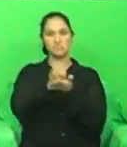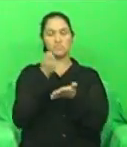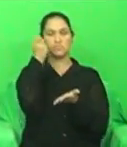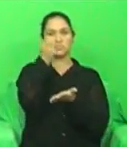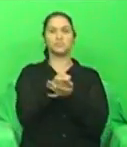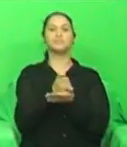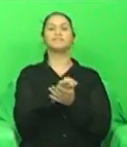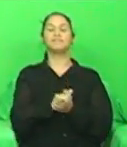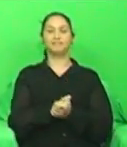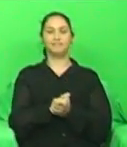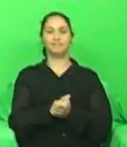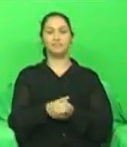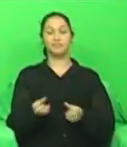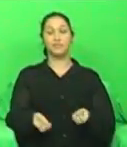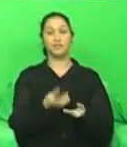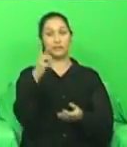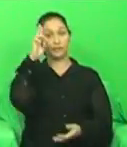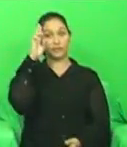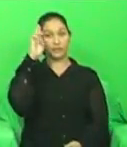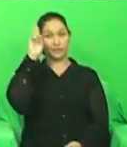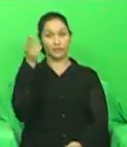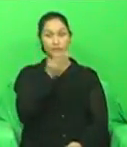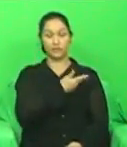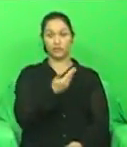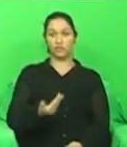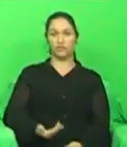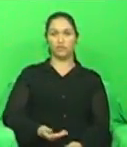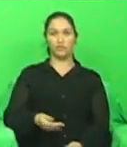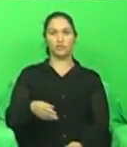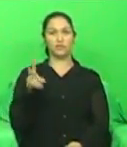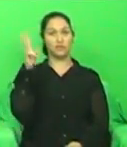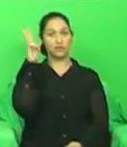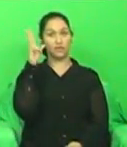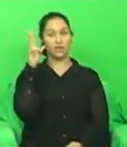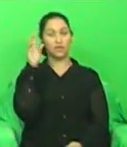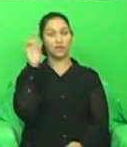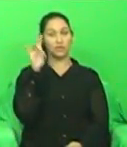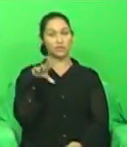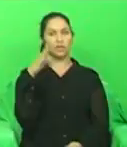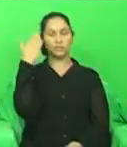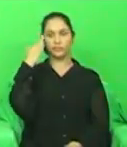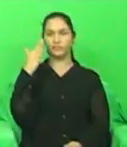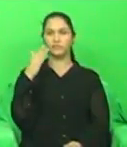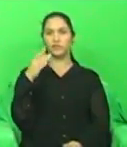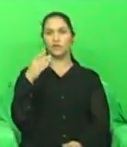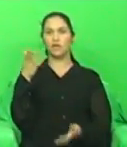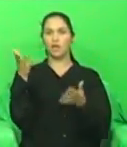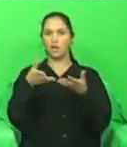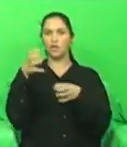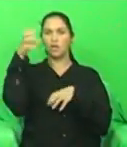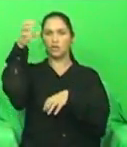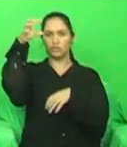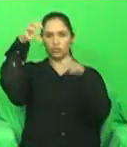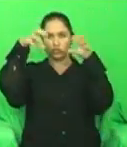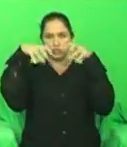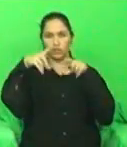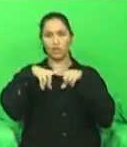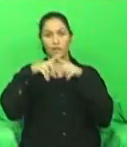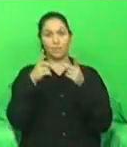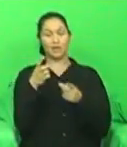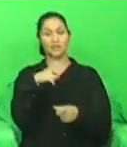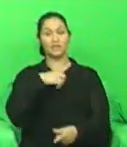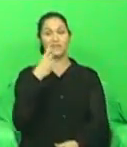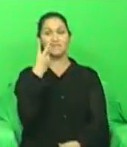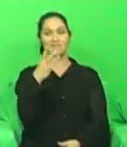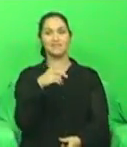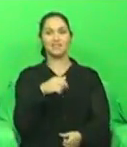que agora choveu mas nós tivemos três semanas que não acho verão e que as ruas estava intrafegável e ninguém fez